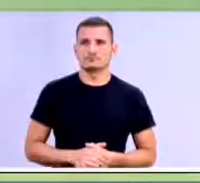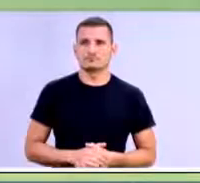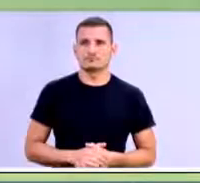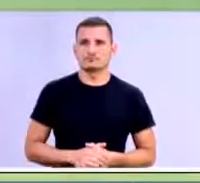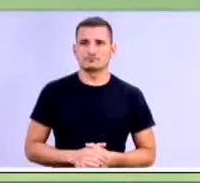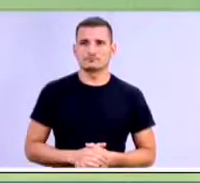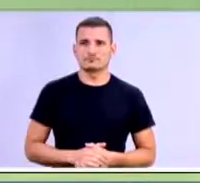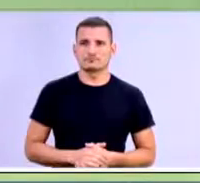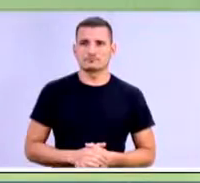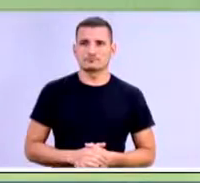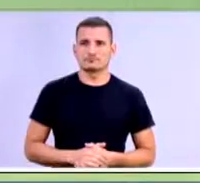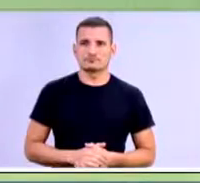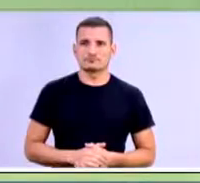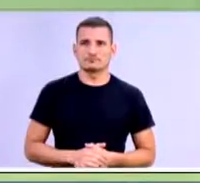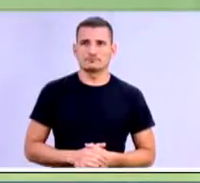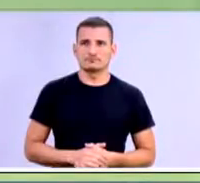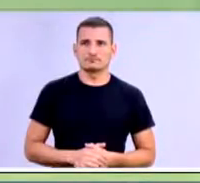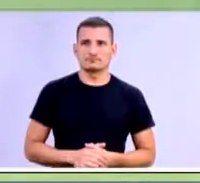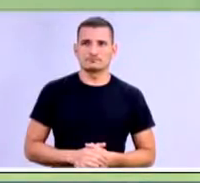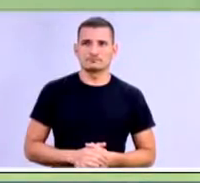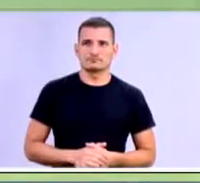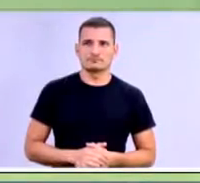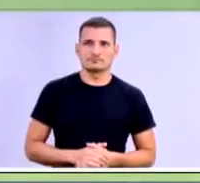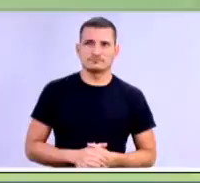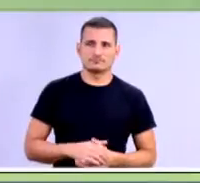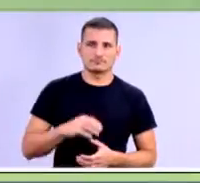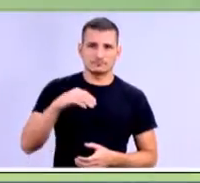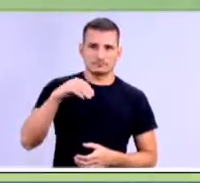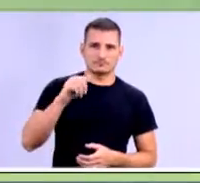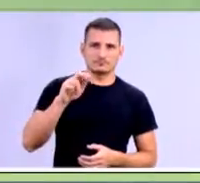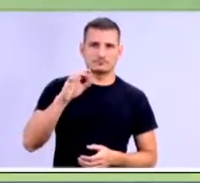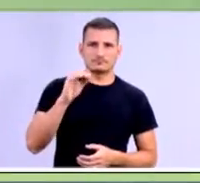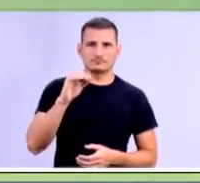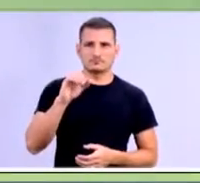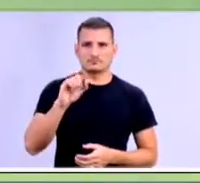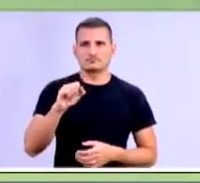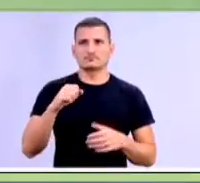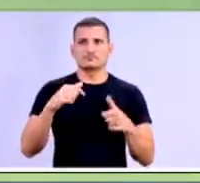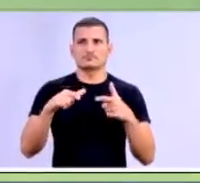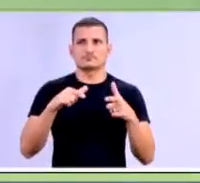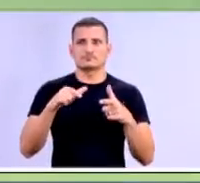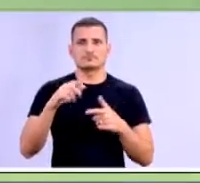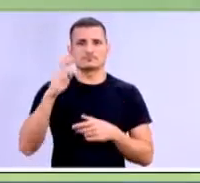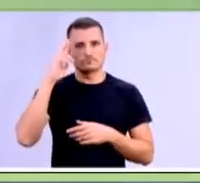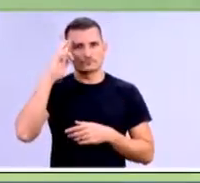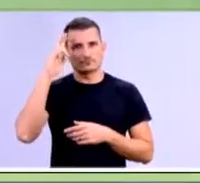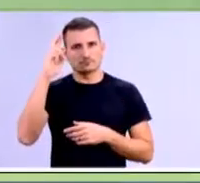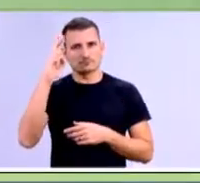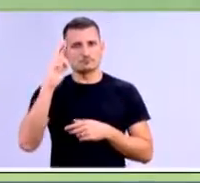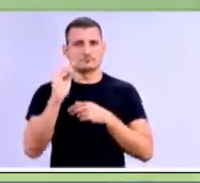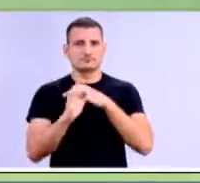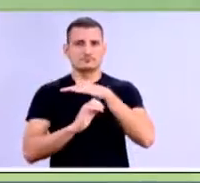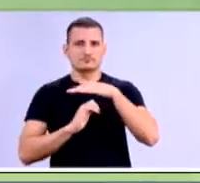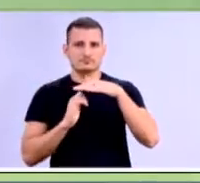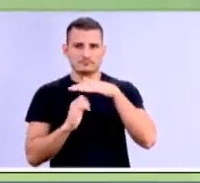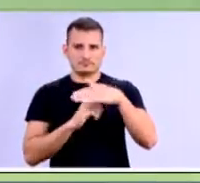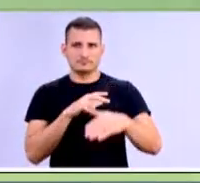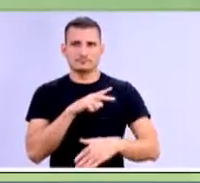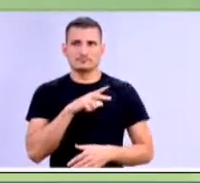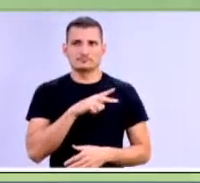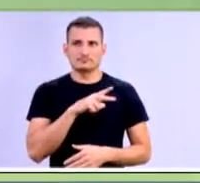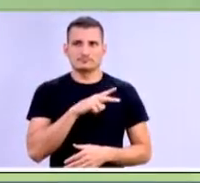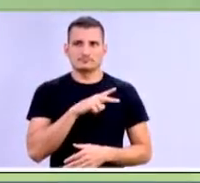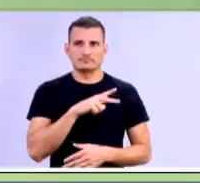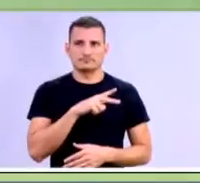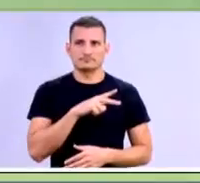Vejamos. Marcos trabalha como diretor de uma grande empresa privada. Nós